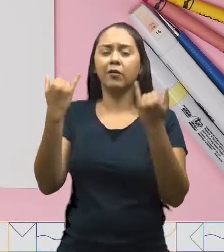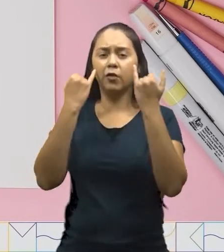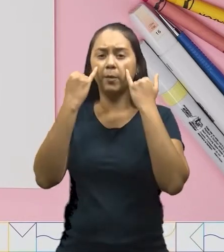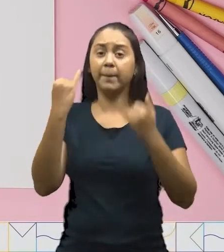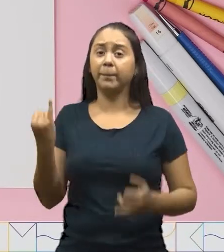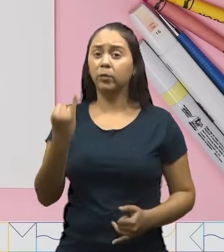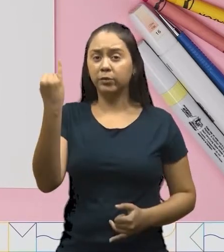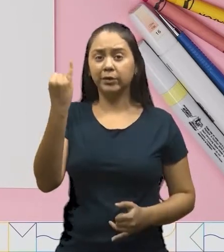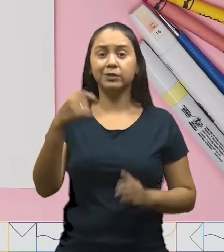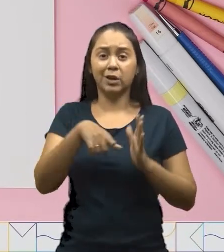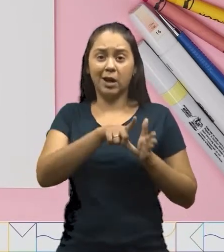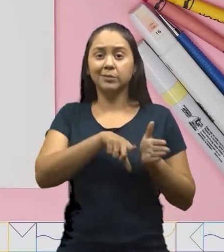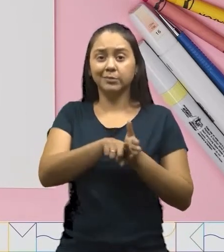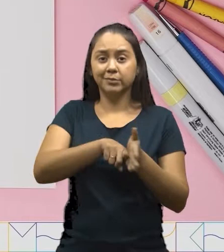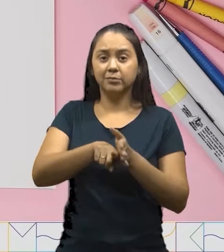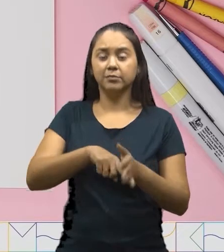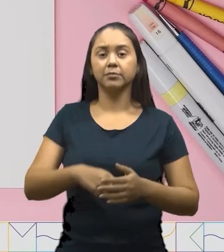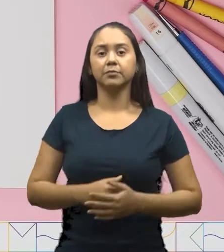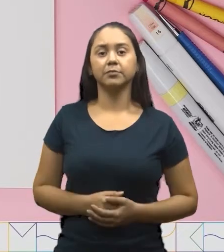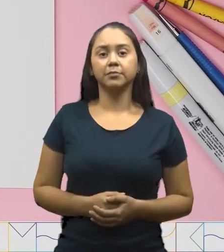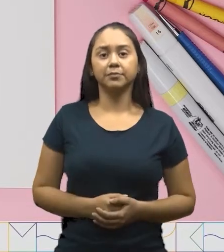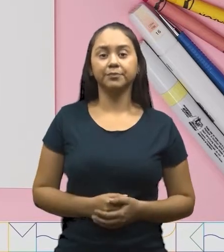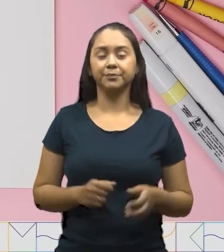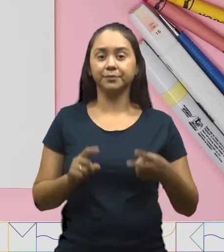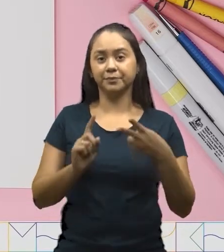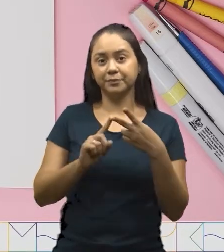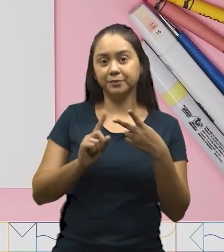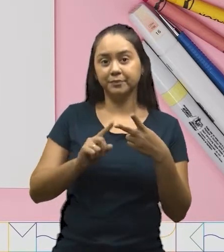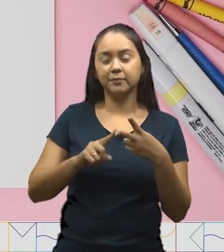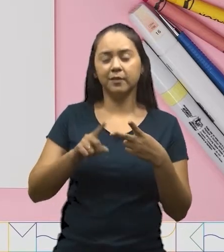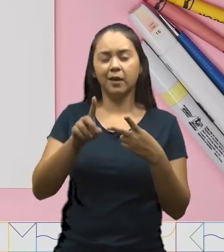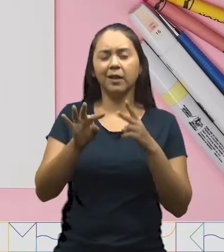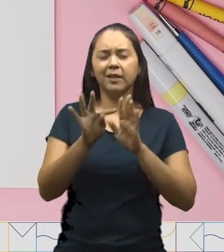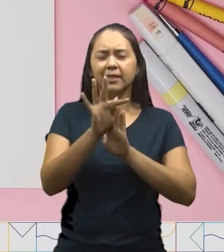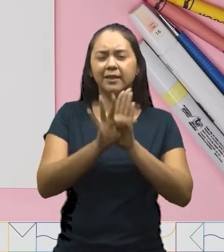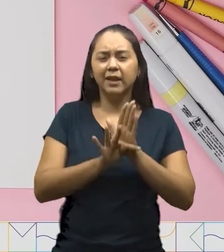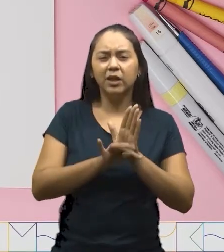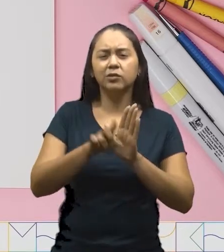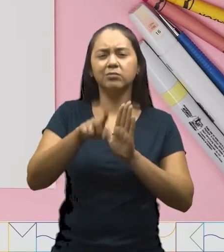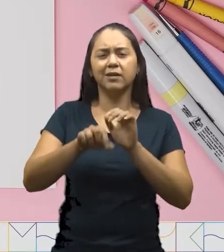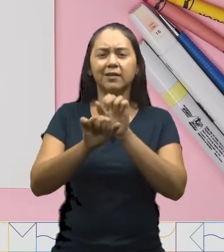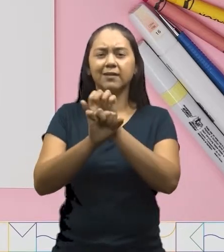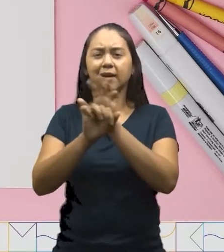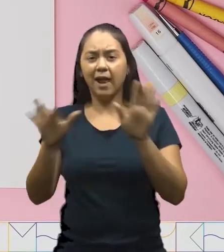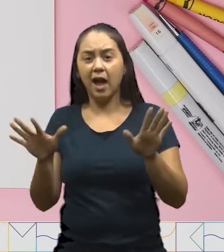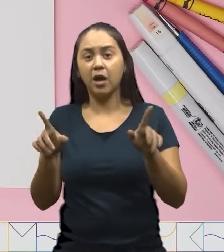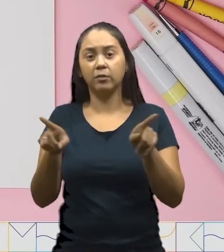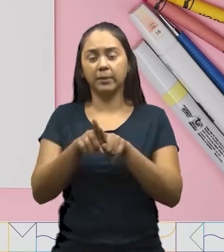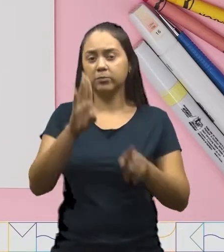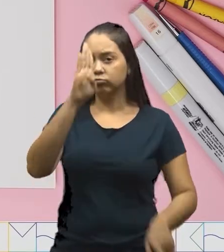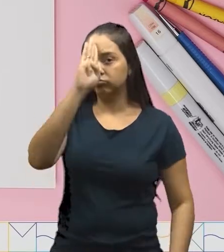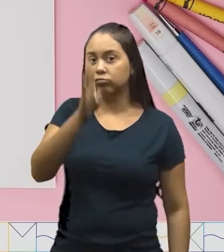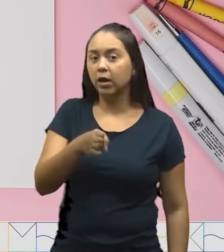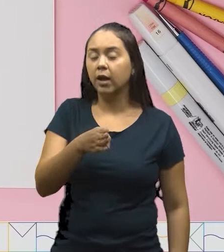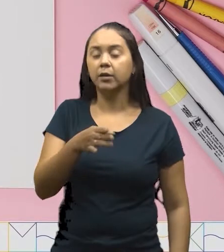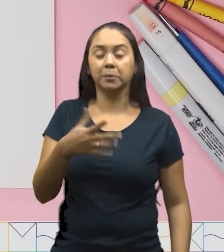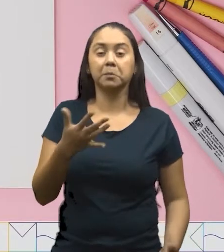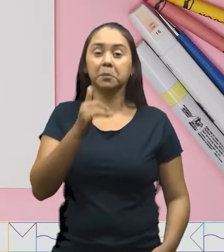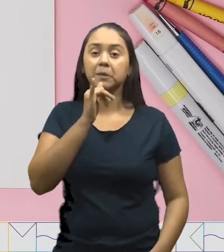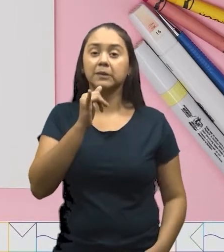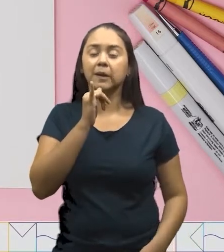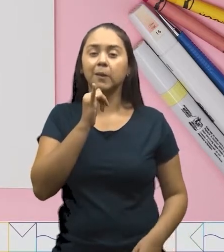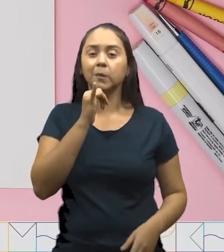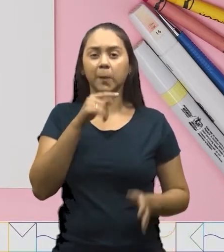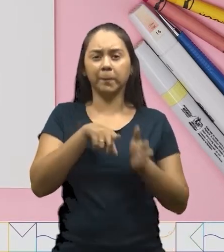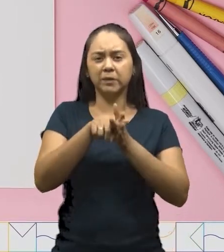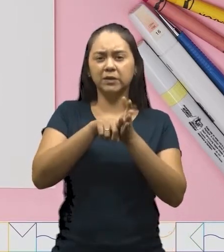sobre o tema pesquisado. É um texto claro e objetivo. No nosso exemplo, que era uma pesquisa sobre a